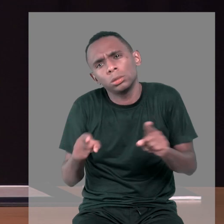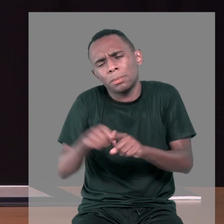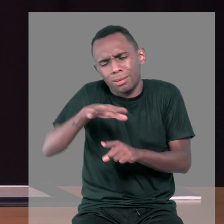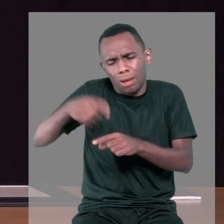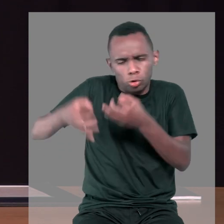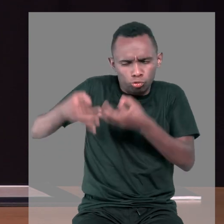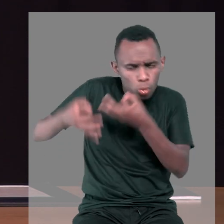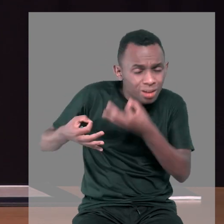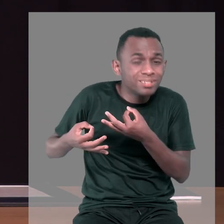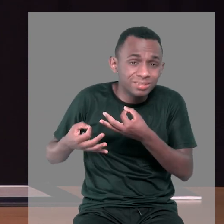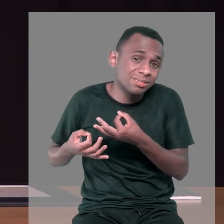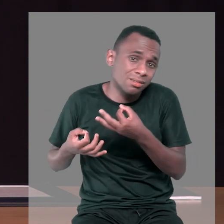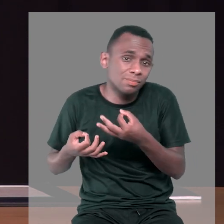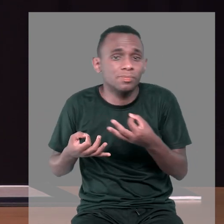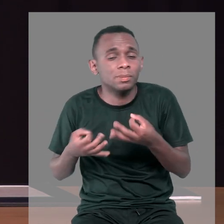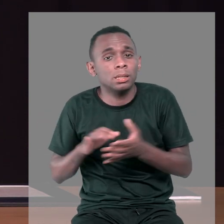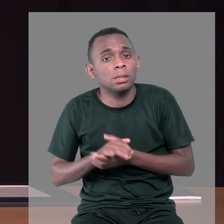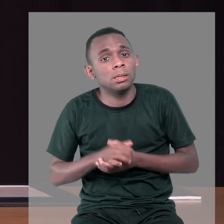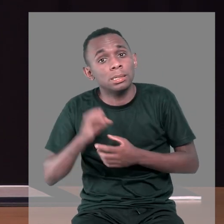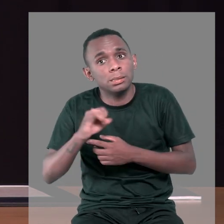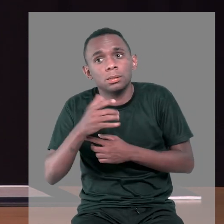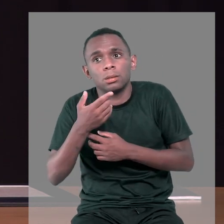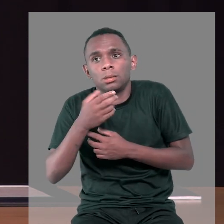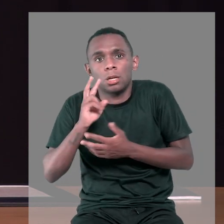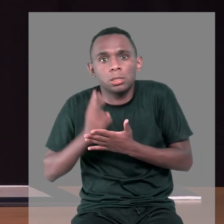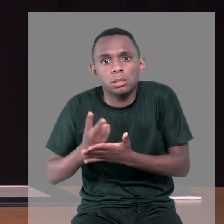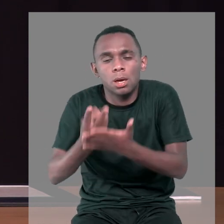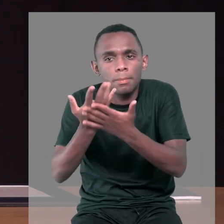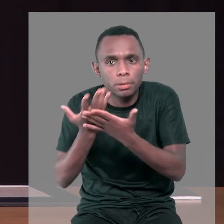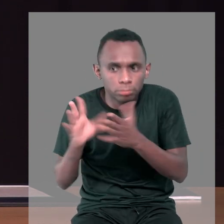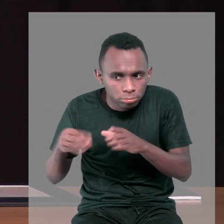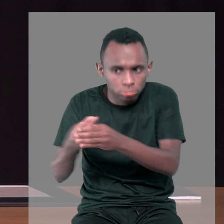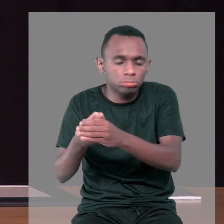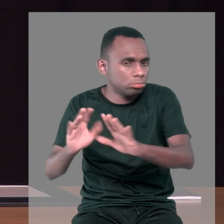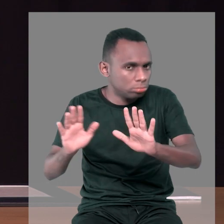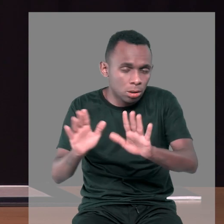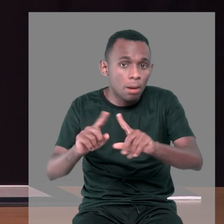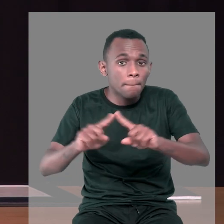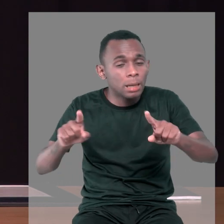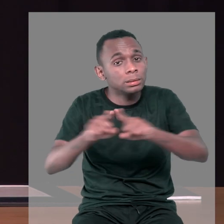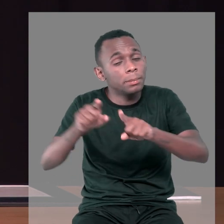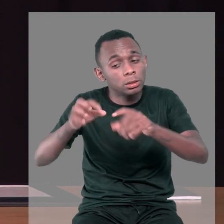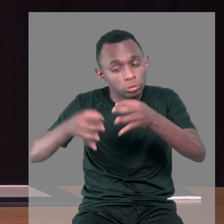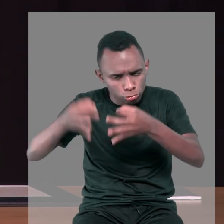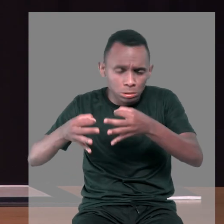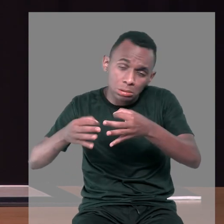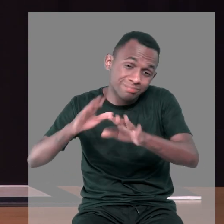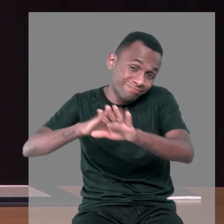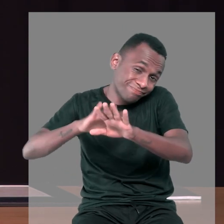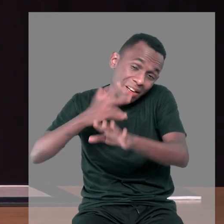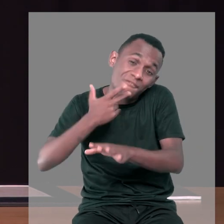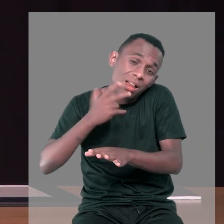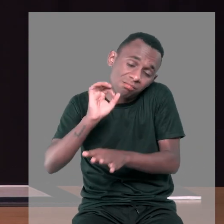massa. Essa democracia que já é tão bem capturada em sua essência por Tocqueville, né?